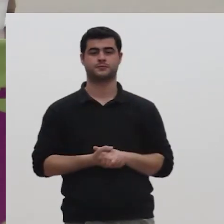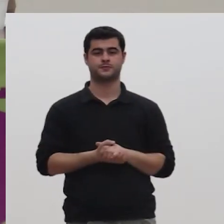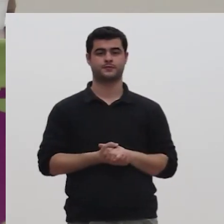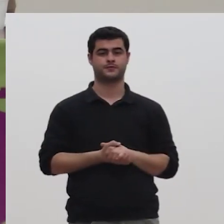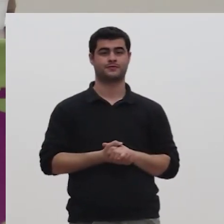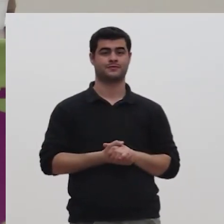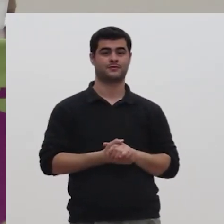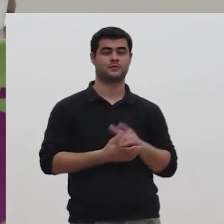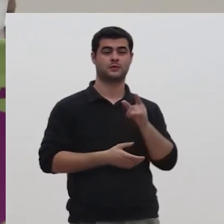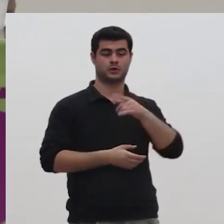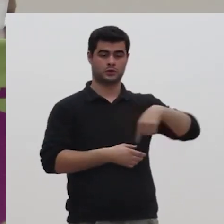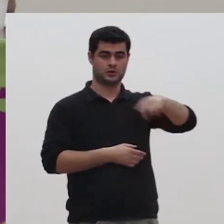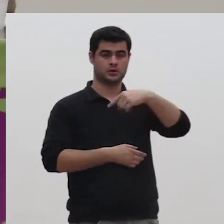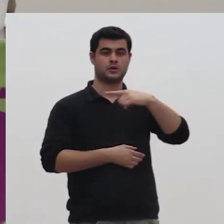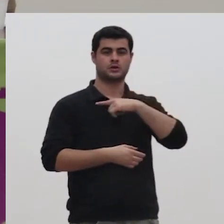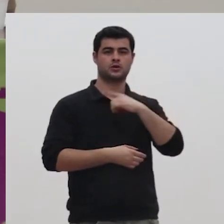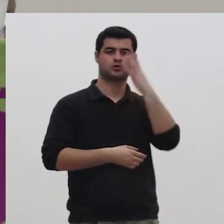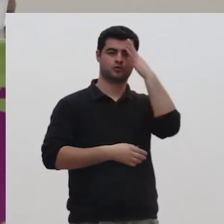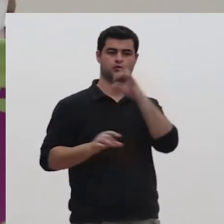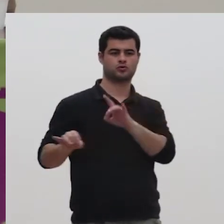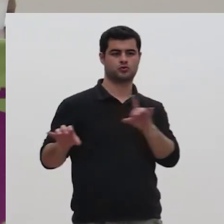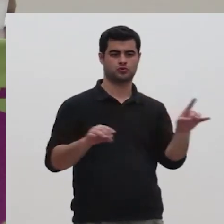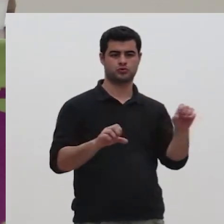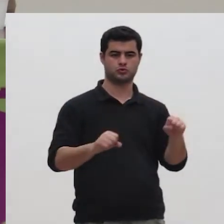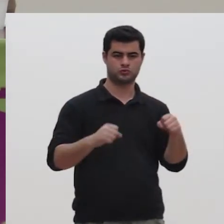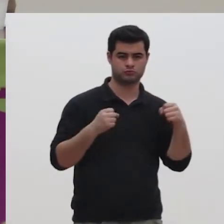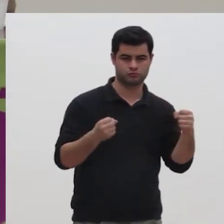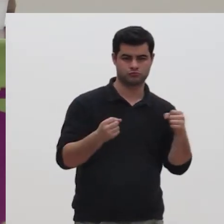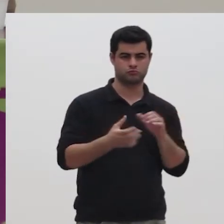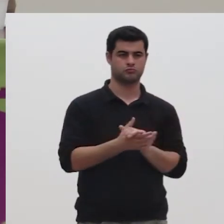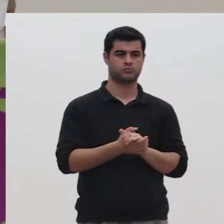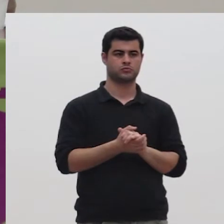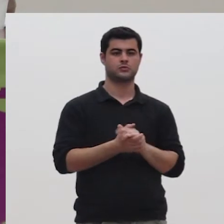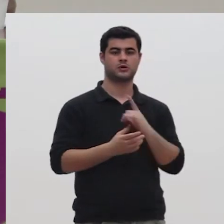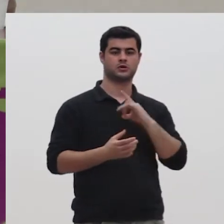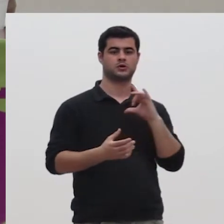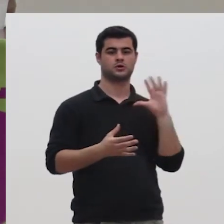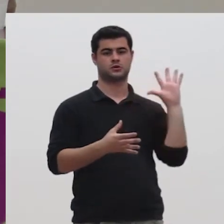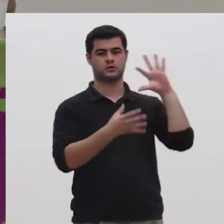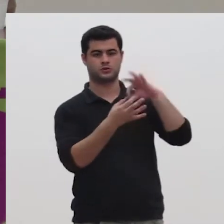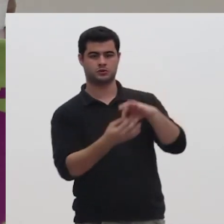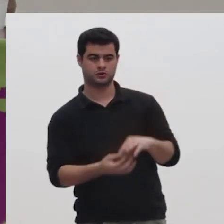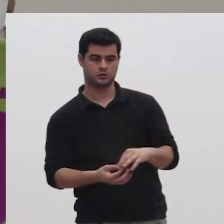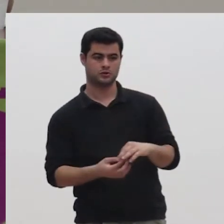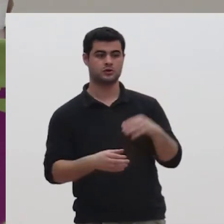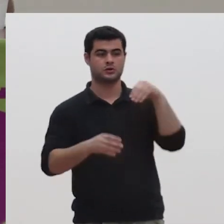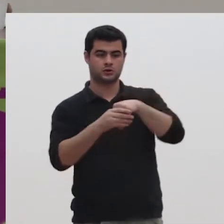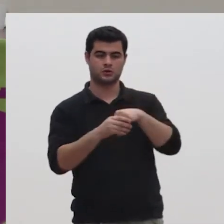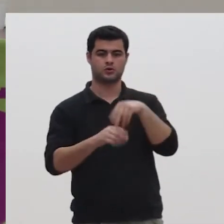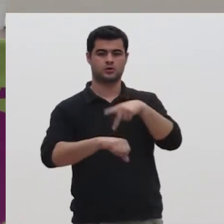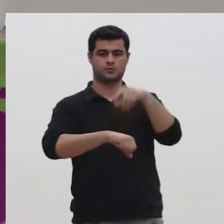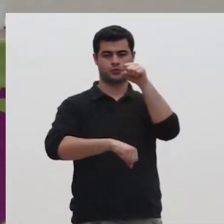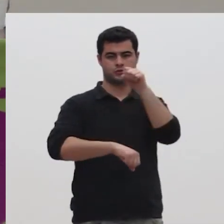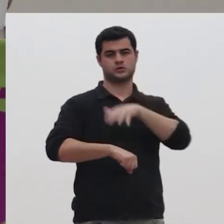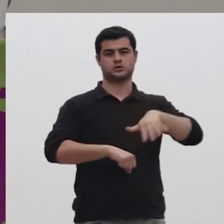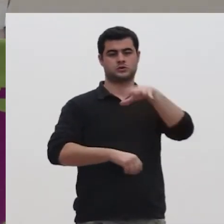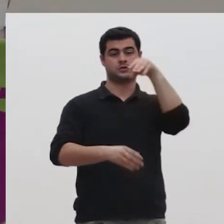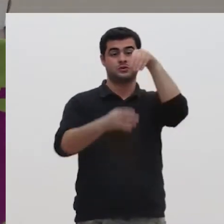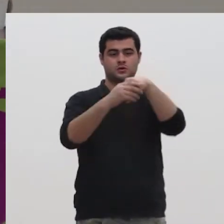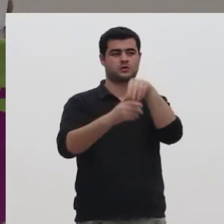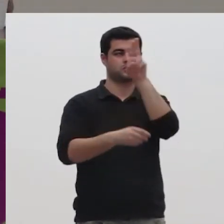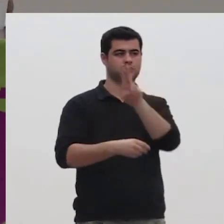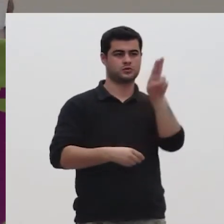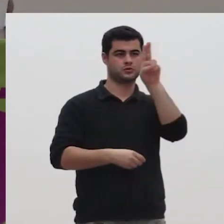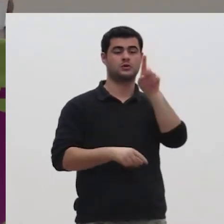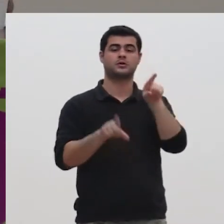sua atuação cotidiana, mas que potencializam o papel da pesquisa e da pós-graduação dentro da nossa universidade. Temos a